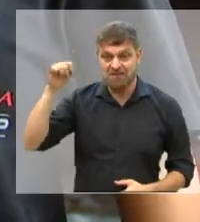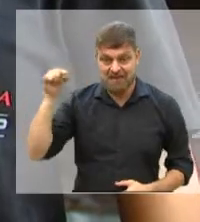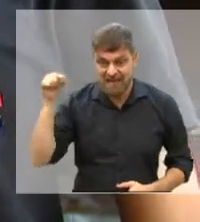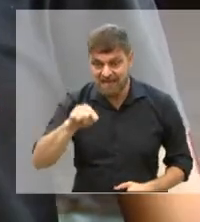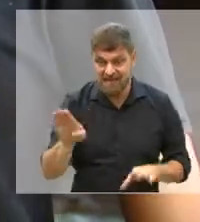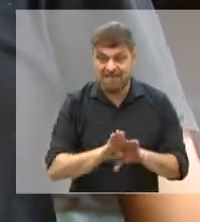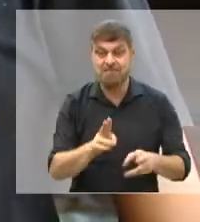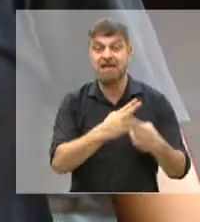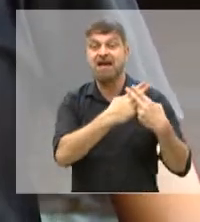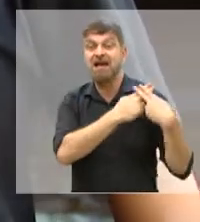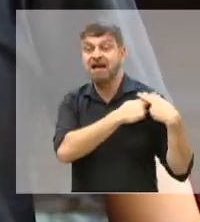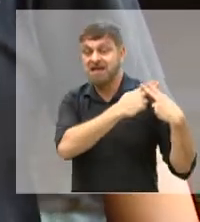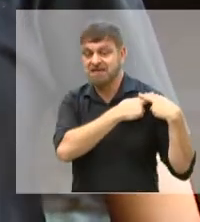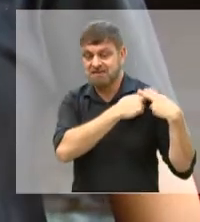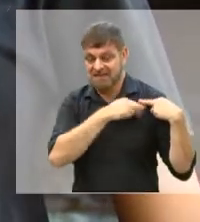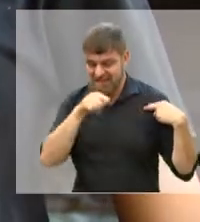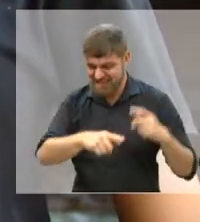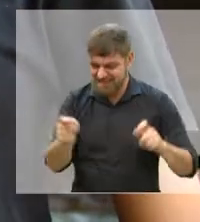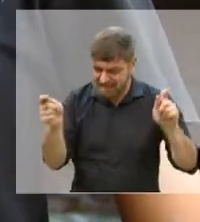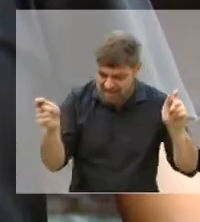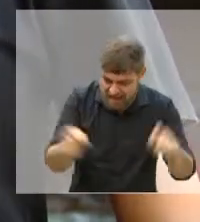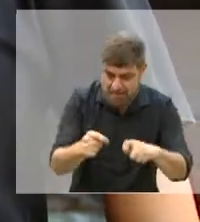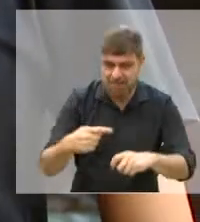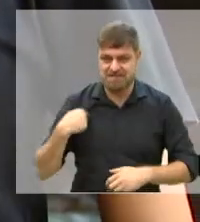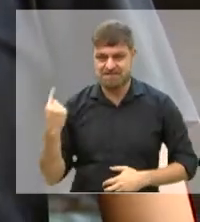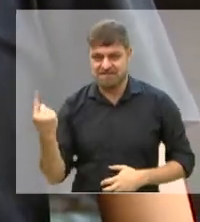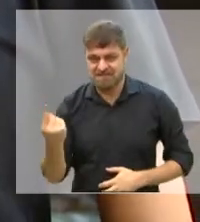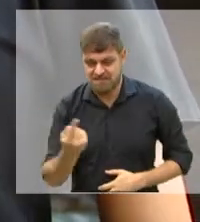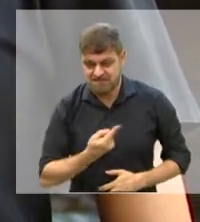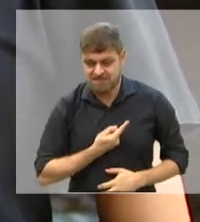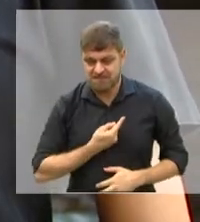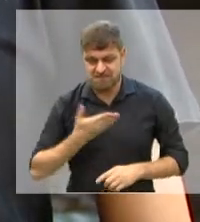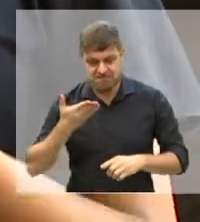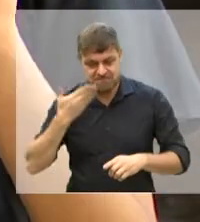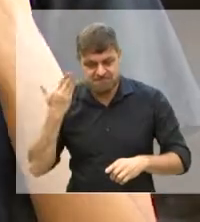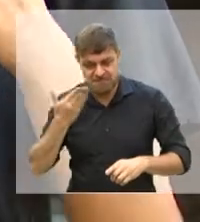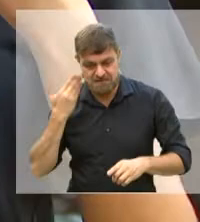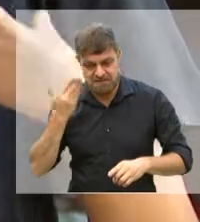têm essa responsabilidade, essa capacidade de trazer